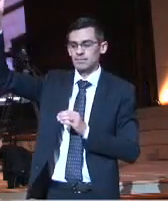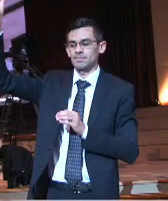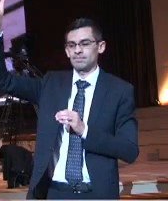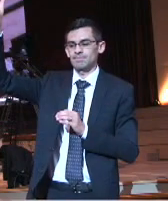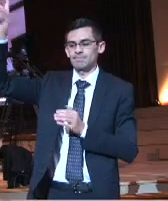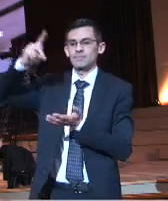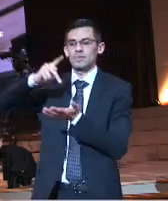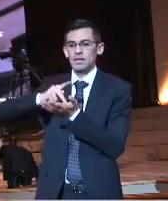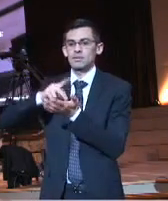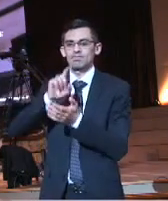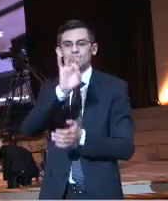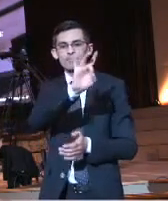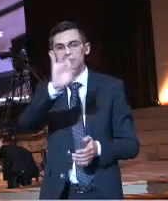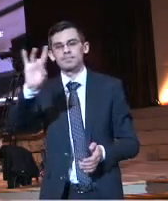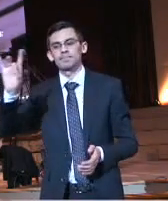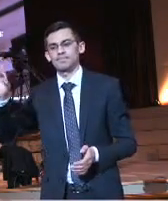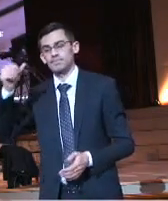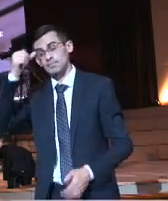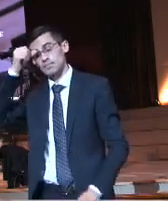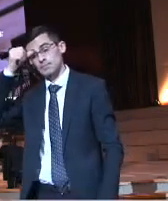de Deus.